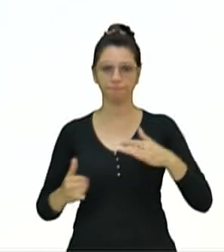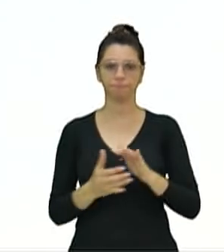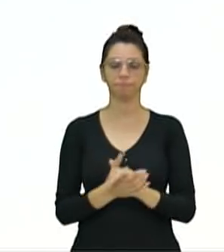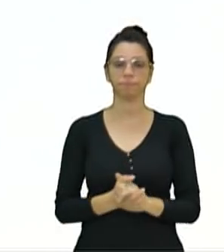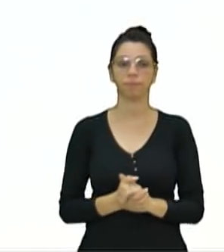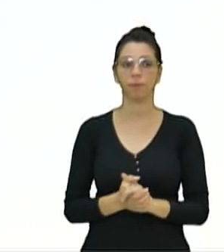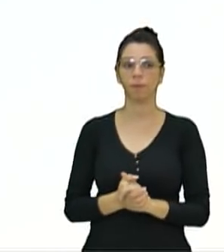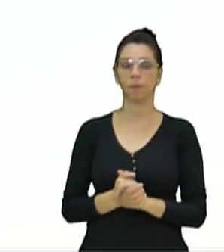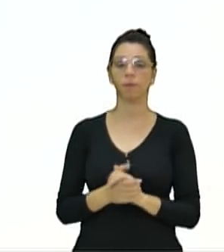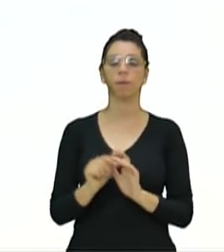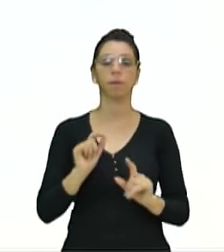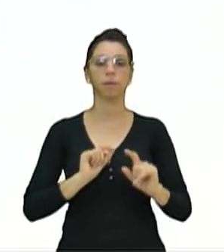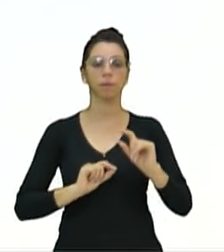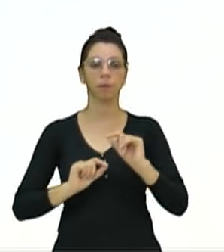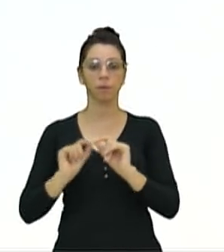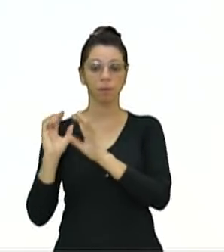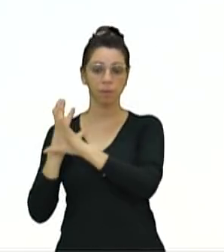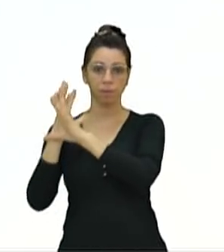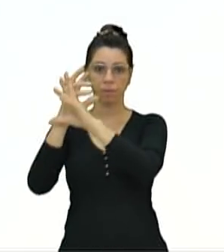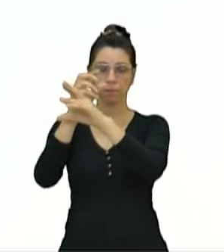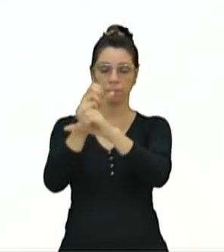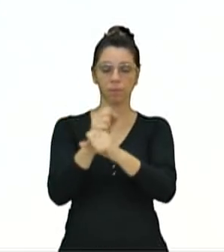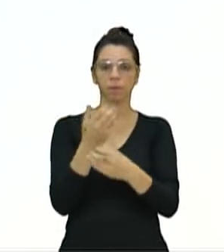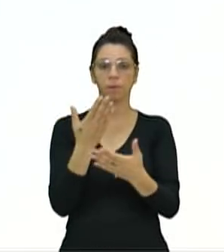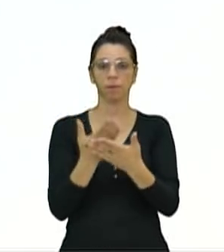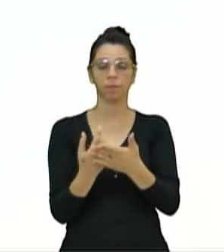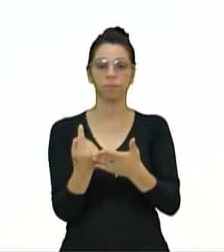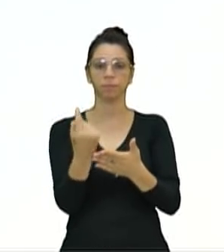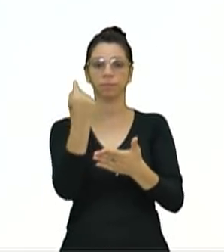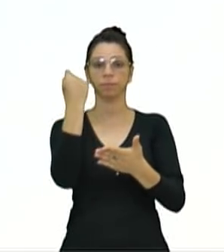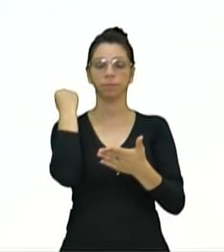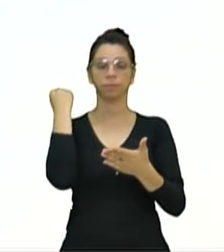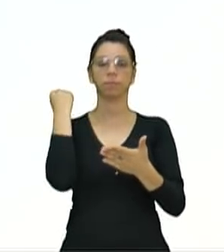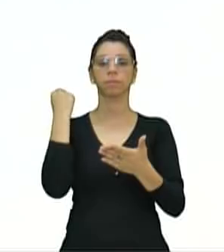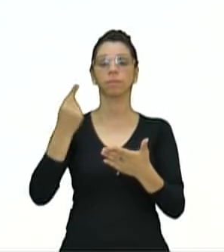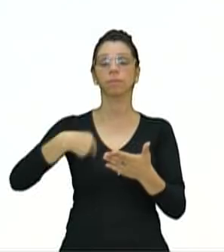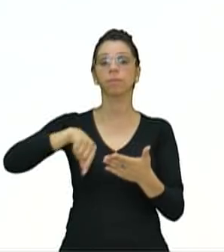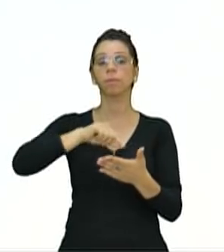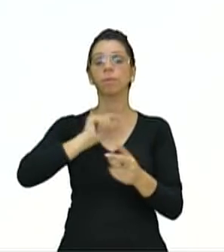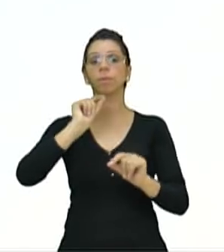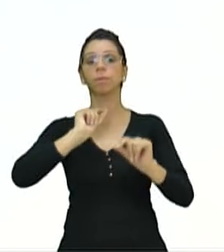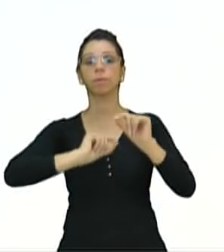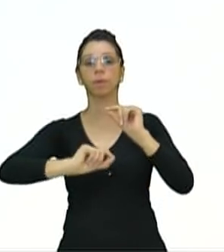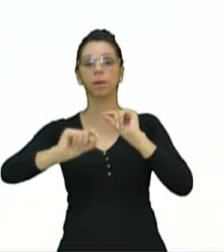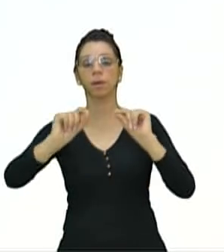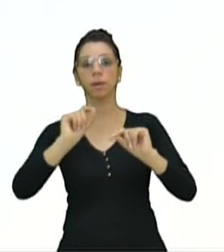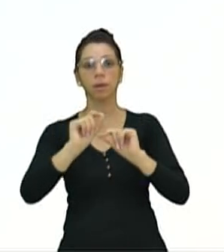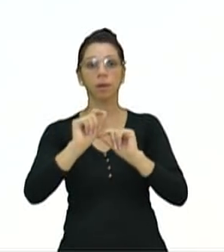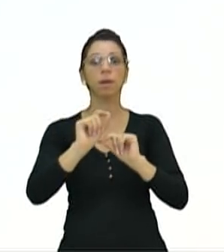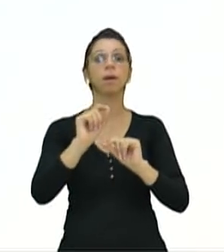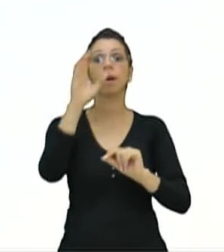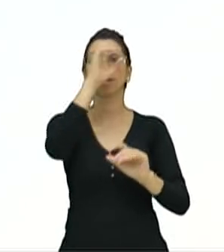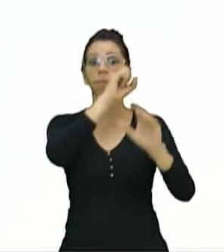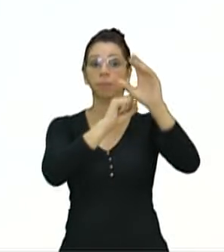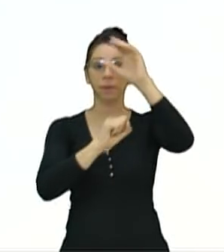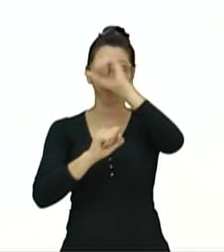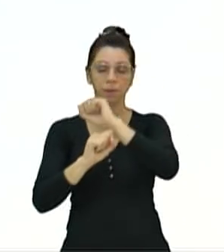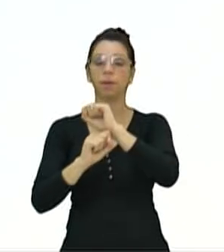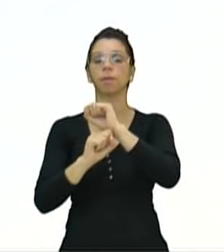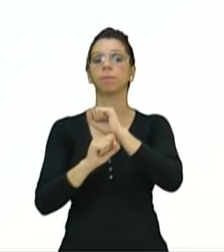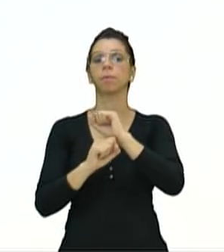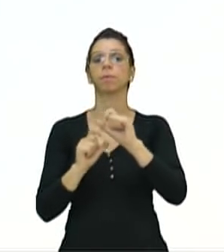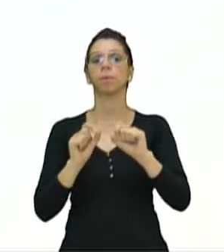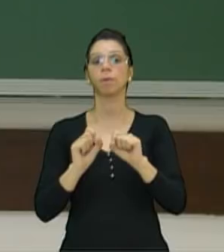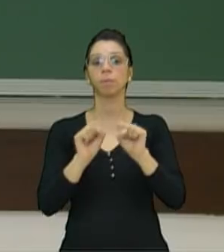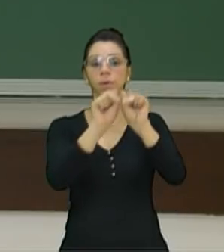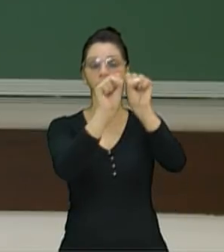só retomando aqui, nas aulas passadas nós trabalhamos sobre o sistema cardiovascular. Então, a